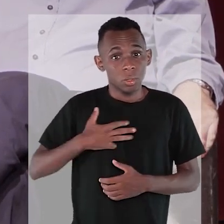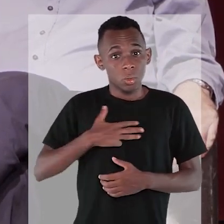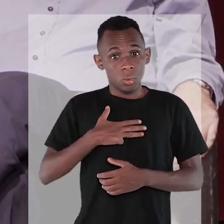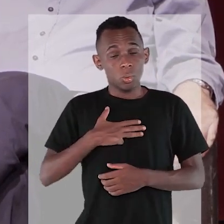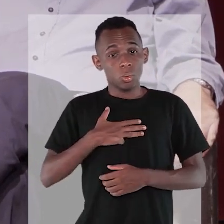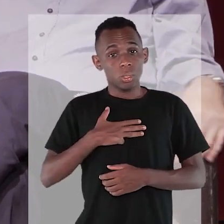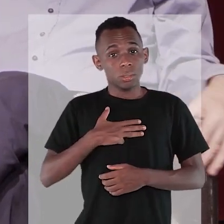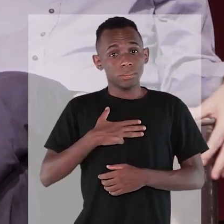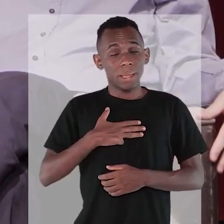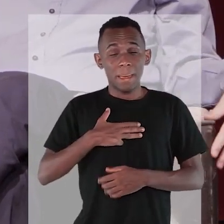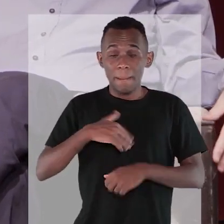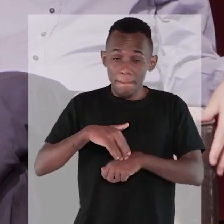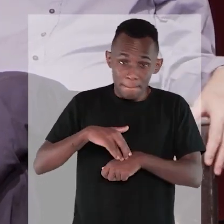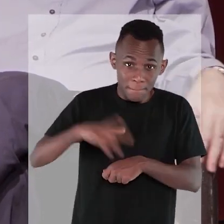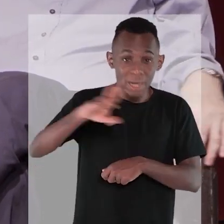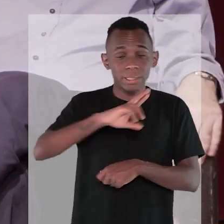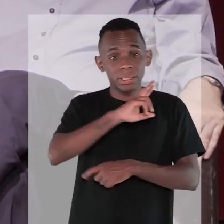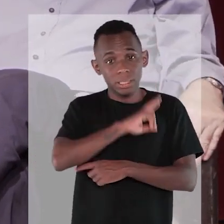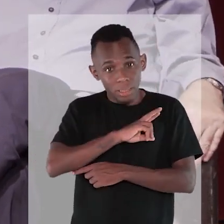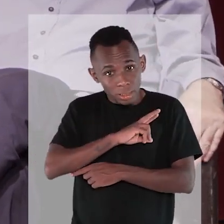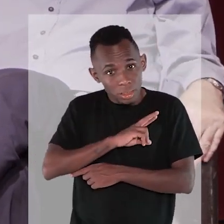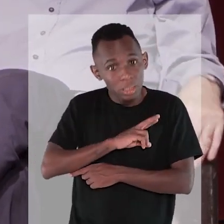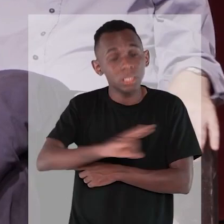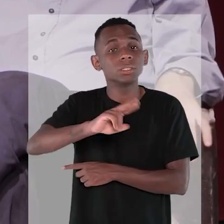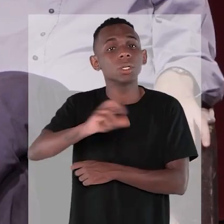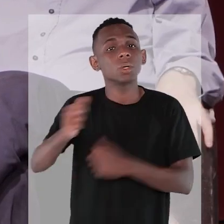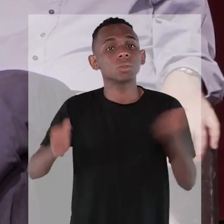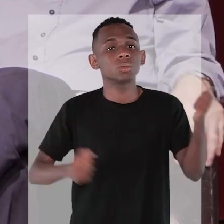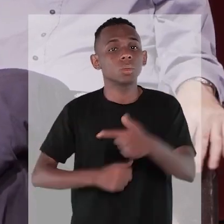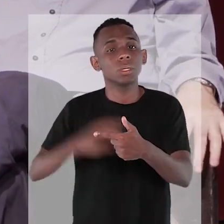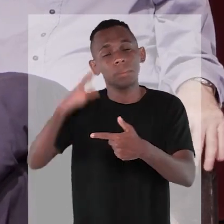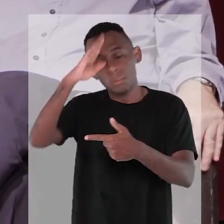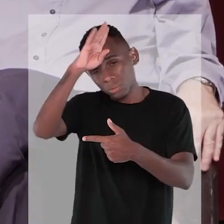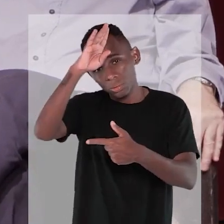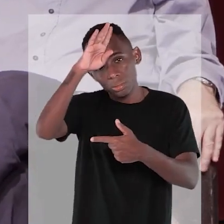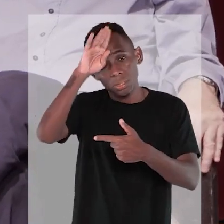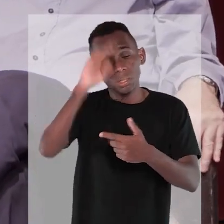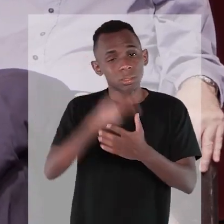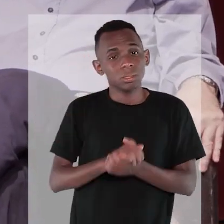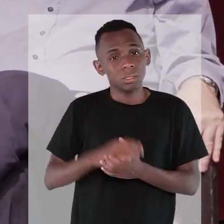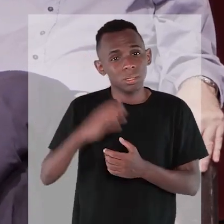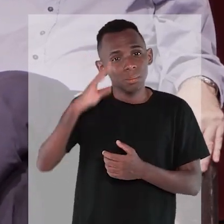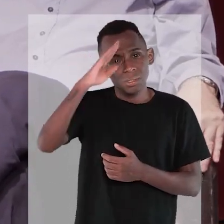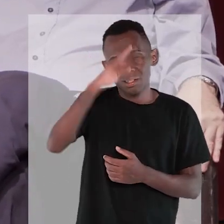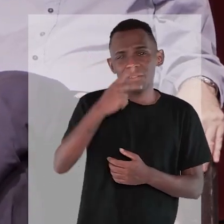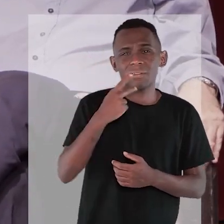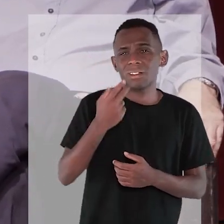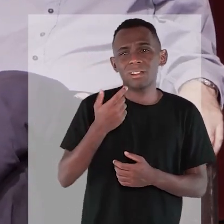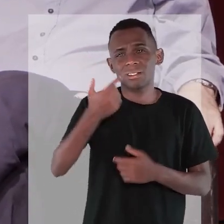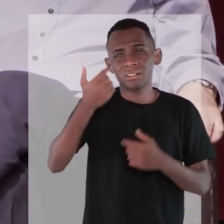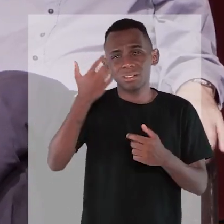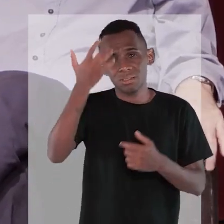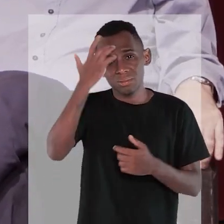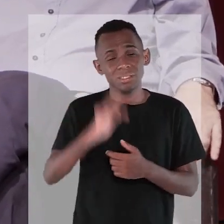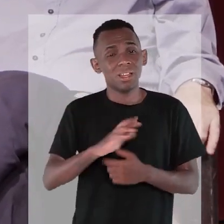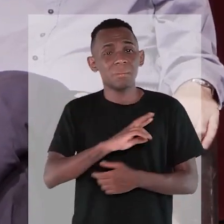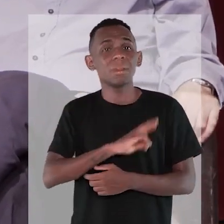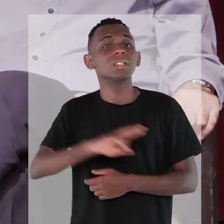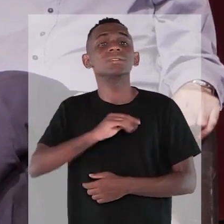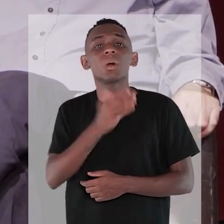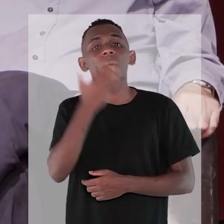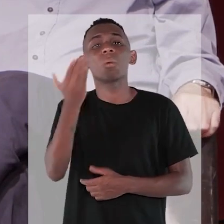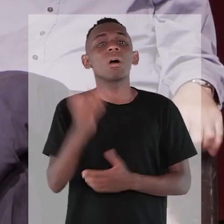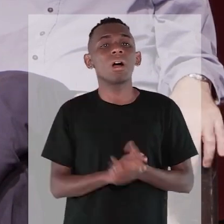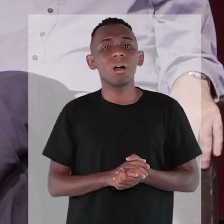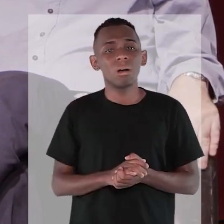que o Bolsonaro. O Lula nasceu dentro da igreja católica. O Bolsonaro a gente nem sabe qual é a religião dele. Ele fala que ele é católico, às vezes ele fala que ele é evangélico, ele gosta de ouvir